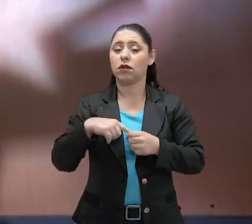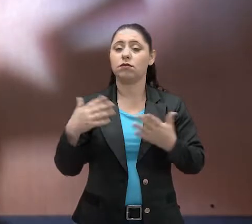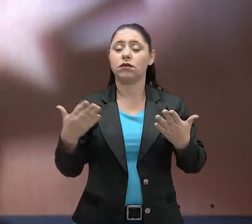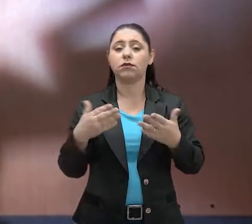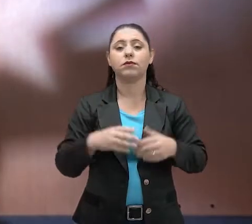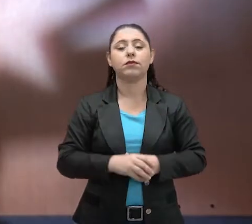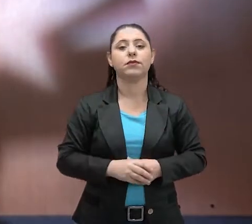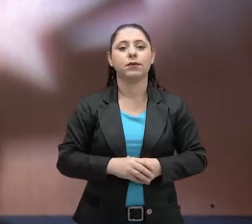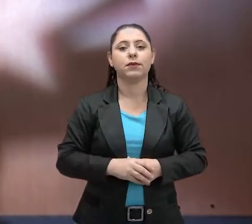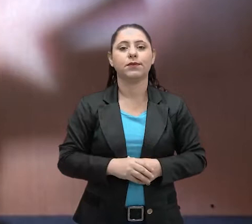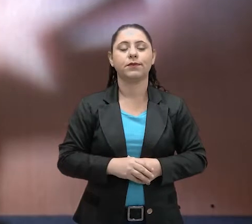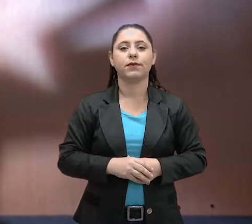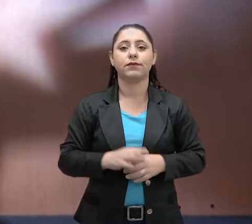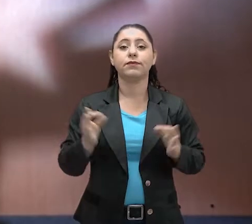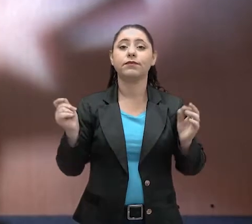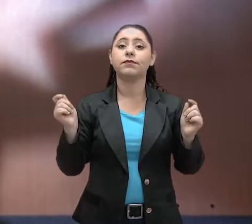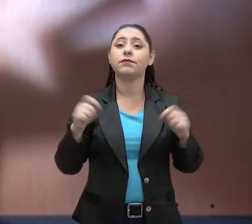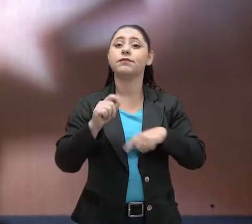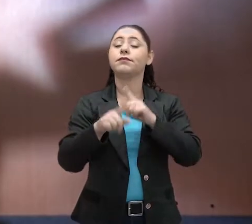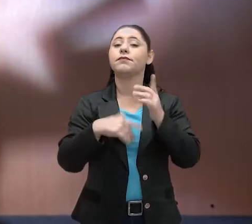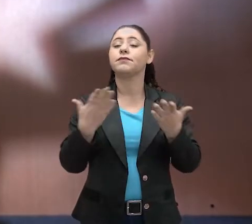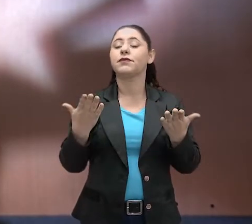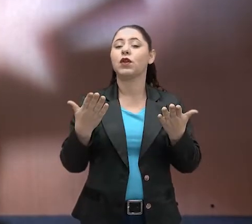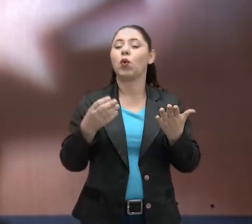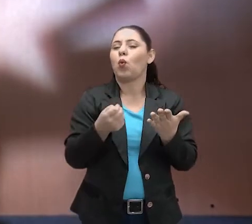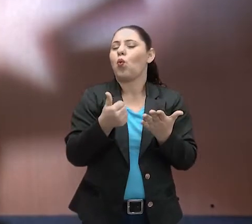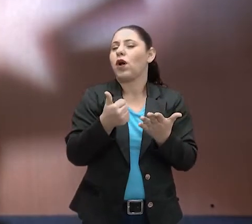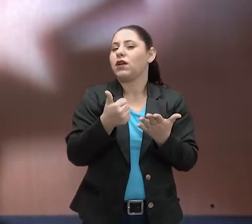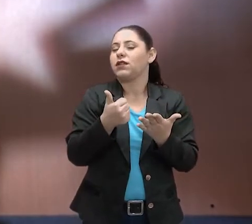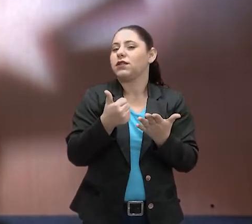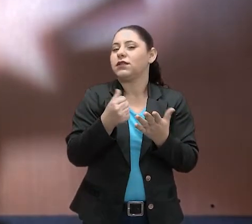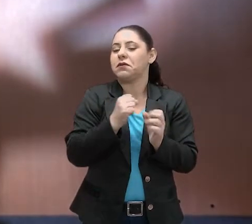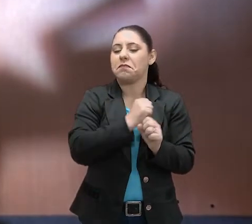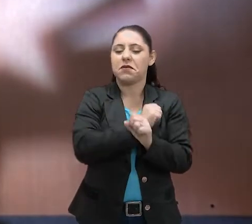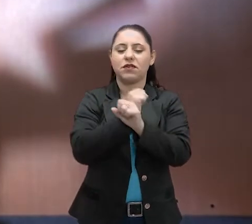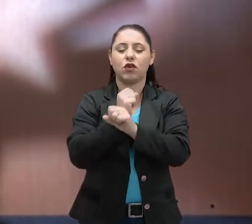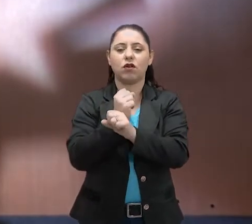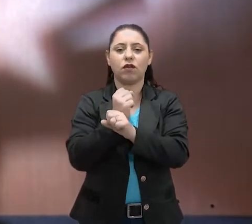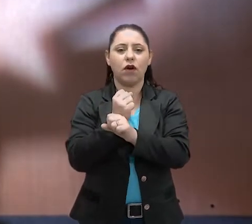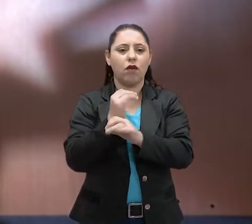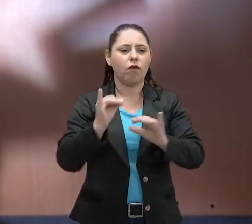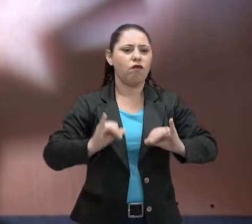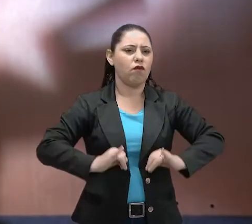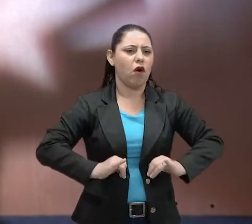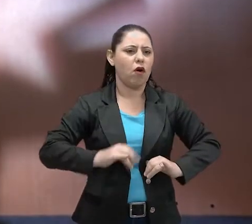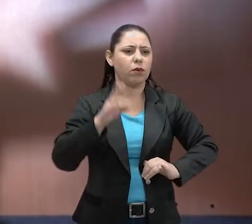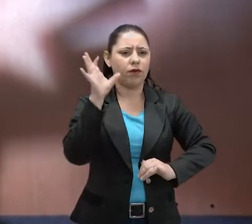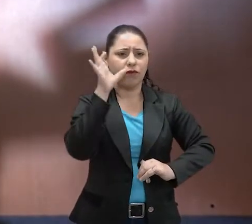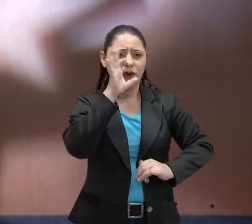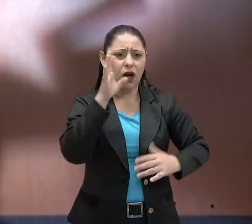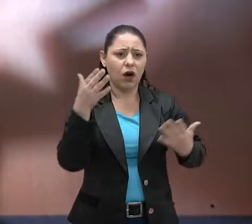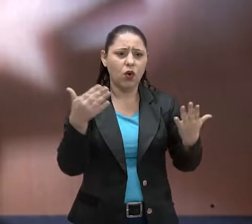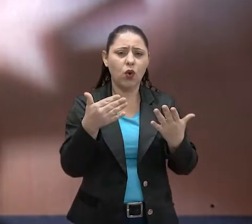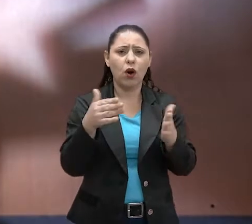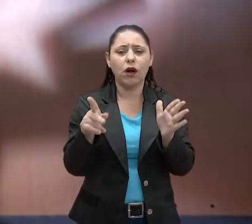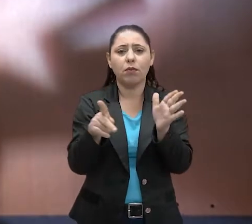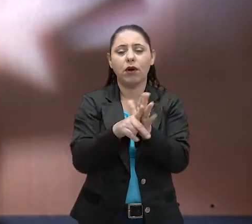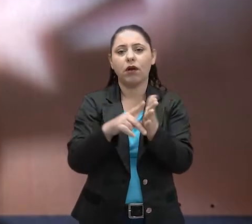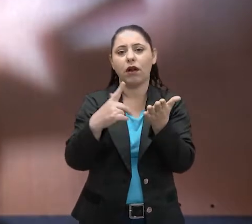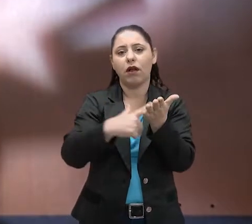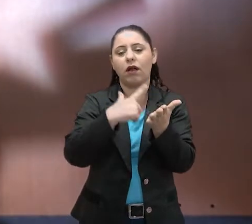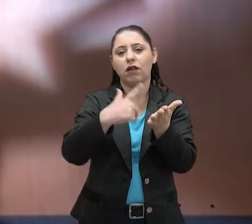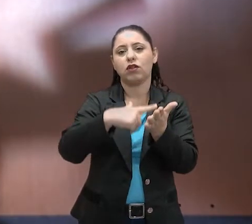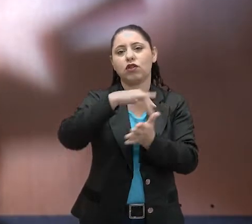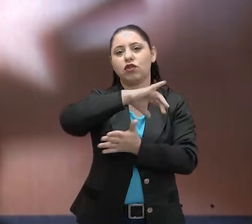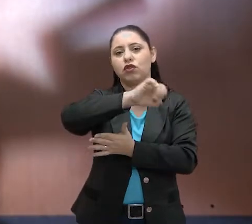A gente está de volta e agora se prepara, porque vai ser quase impossível você não ficar com fome vendo essa materinha que eu